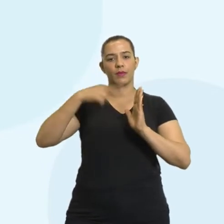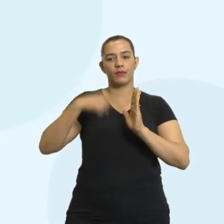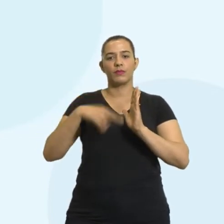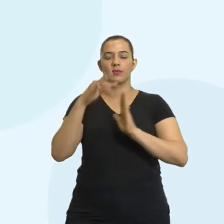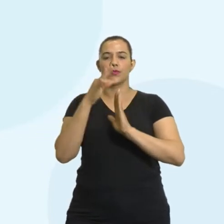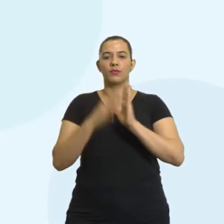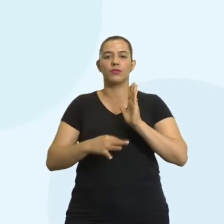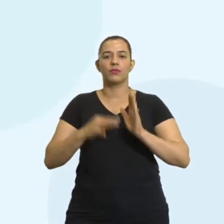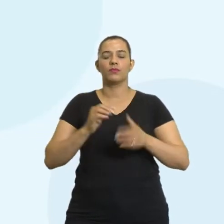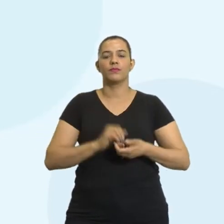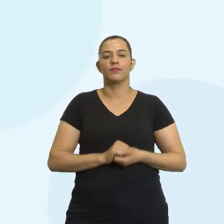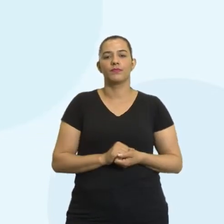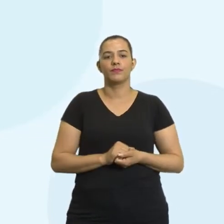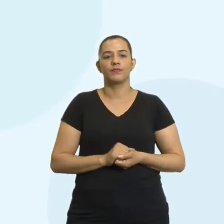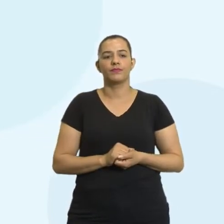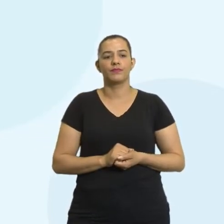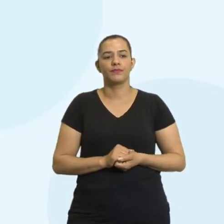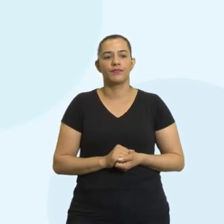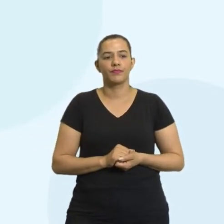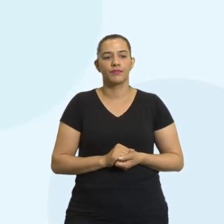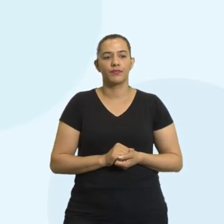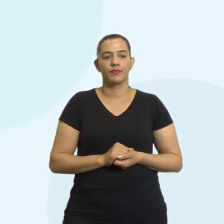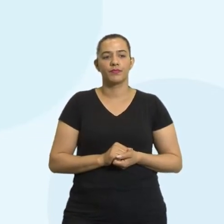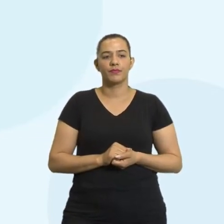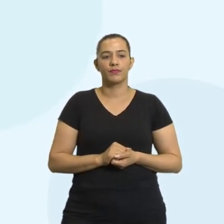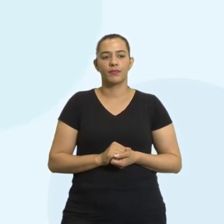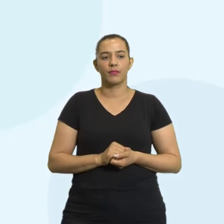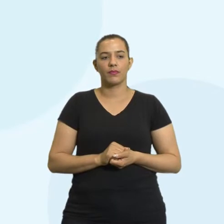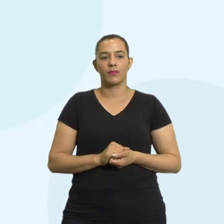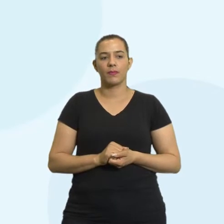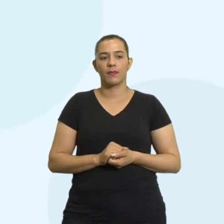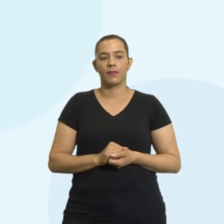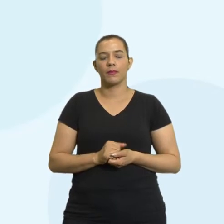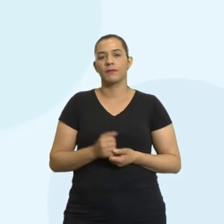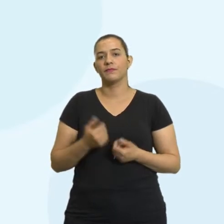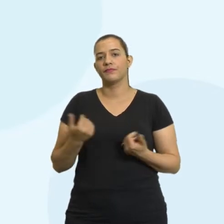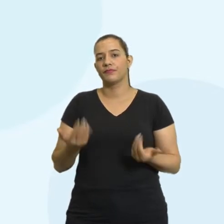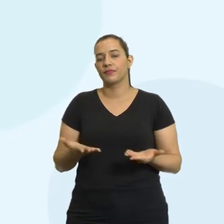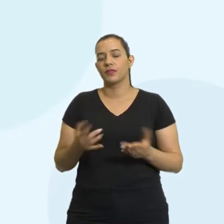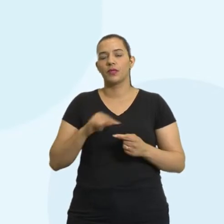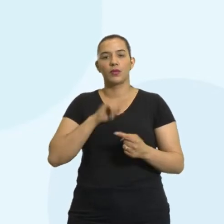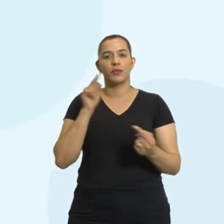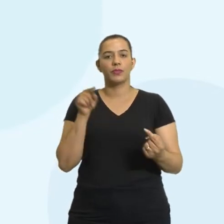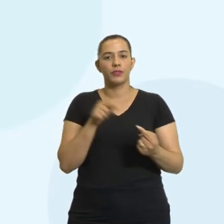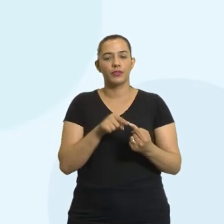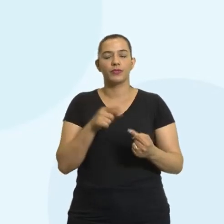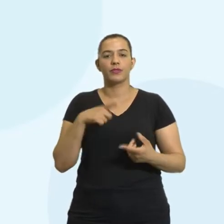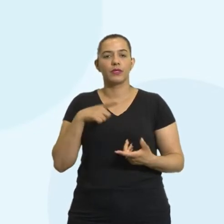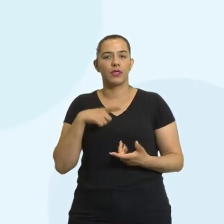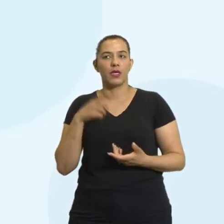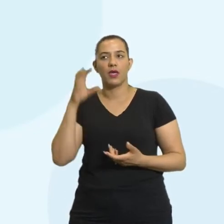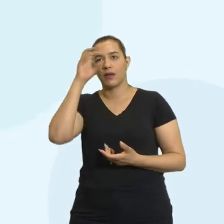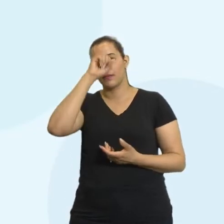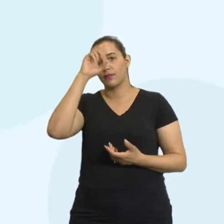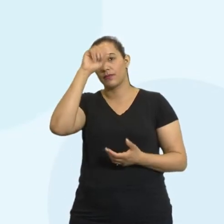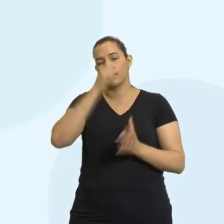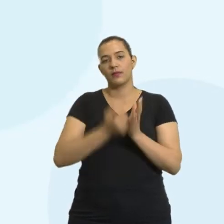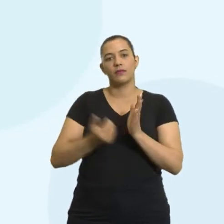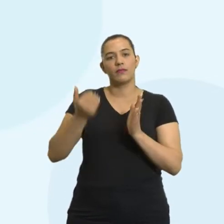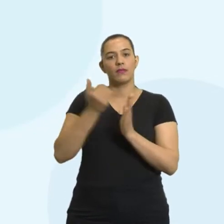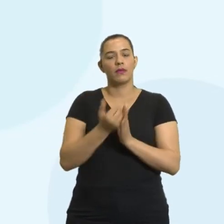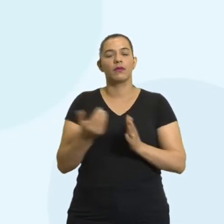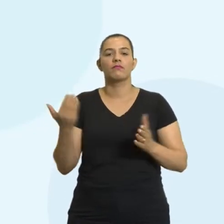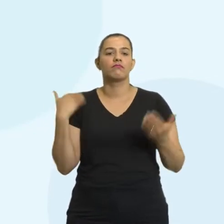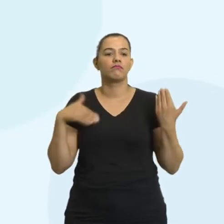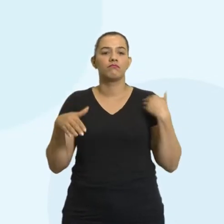texto, né? Enfim, seja esse objetivo adquirir conhecimento, se divertir,